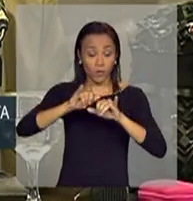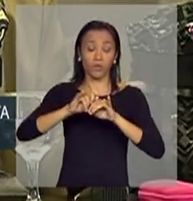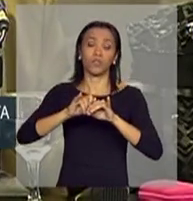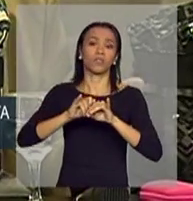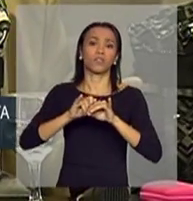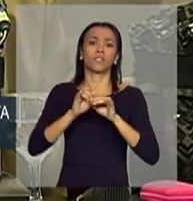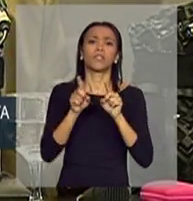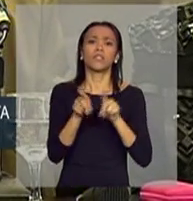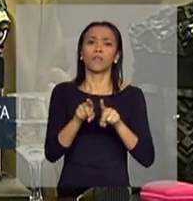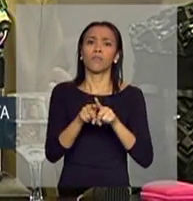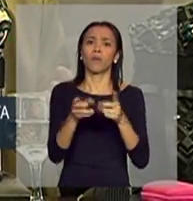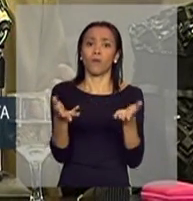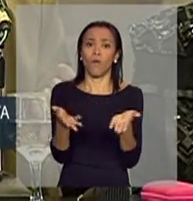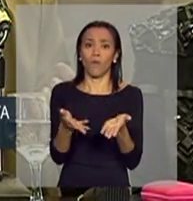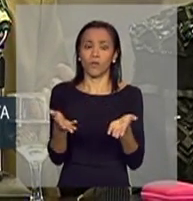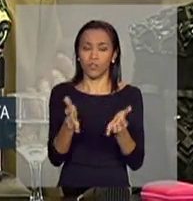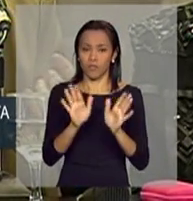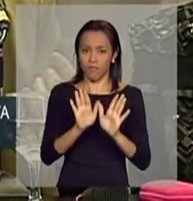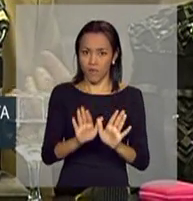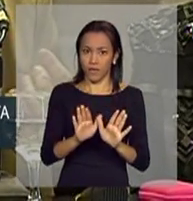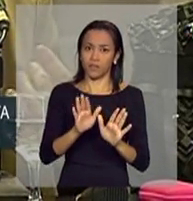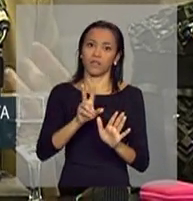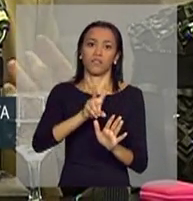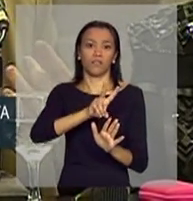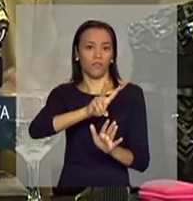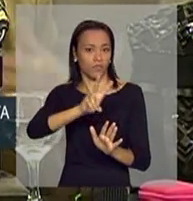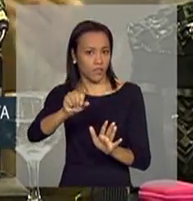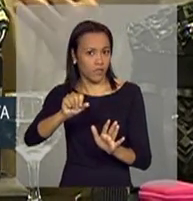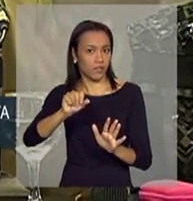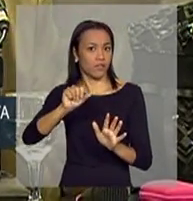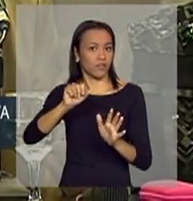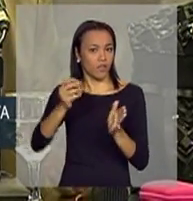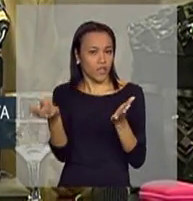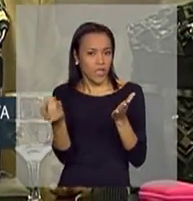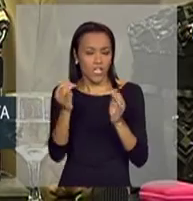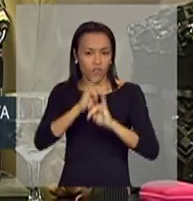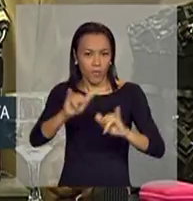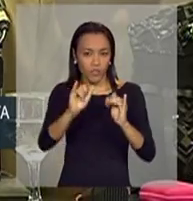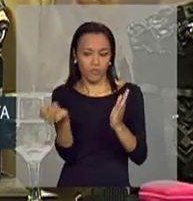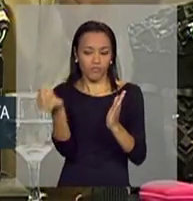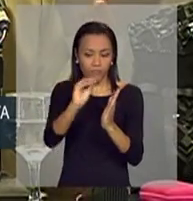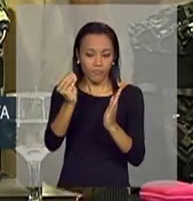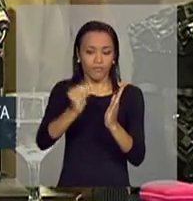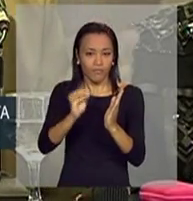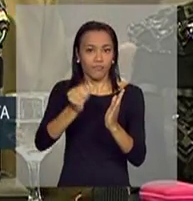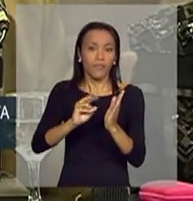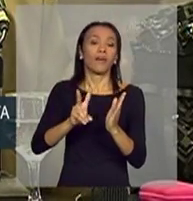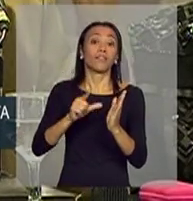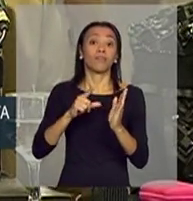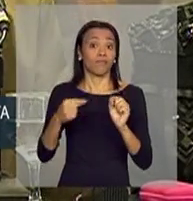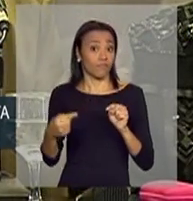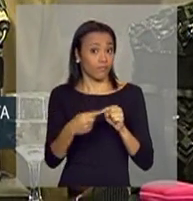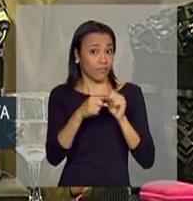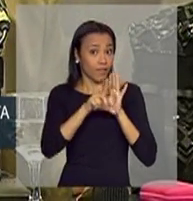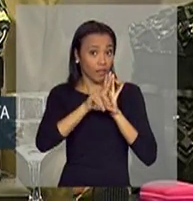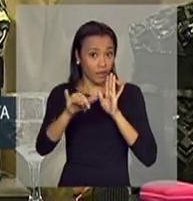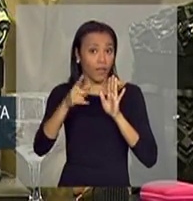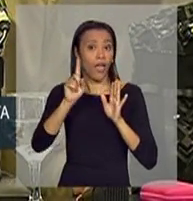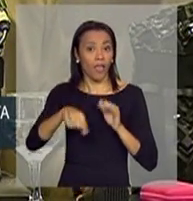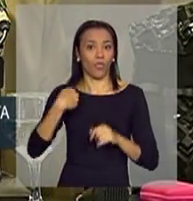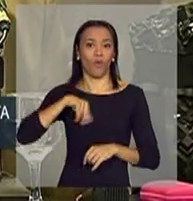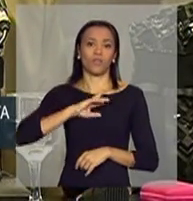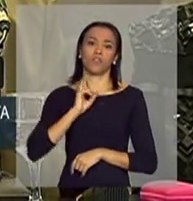400, hoje, não? Mas que vai ser atualizado um pouquinho mais, mortos desaparecidos. Está na lei, é nossa